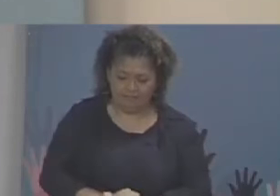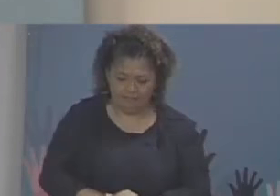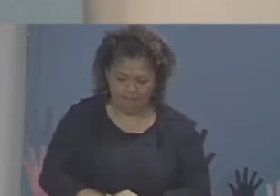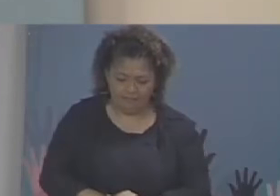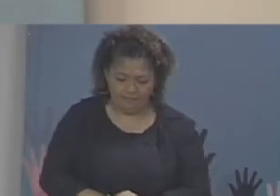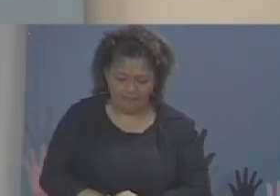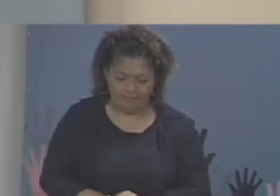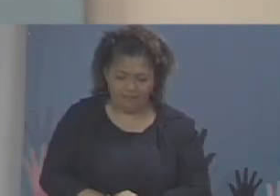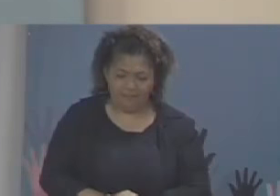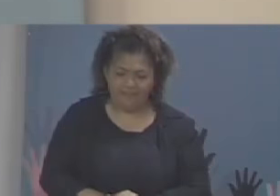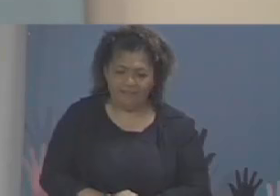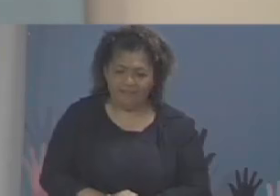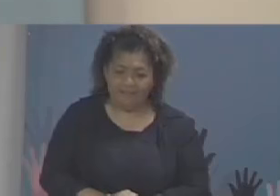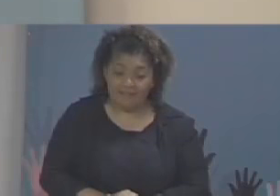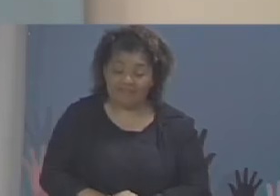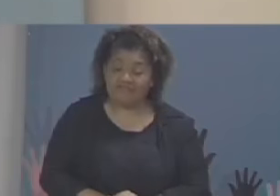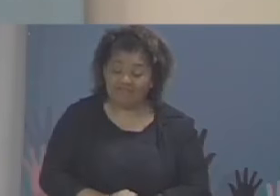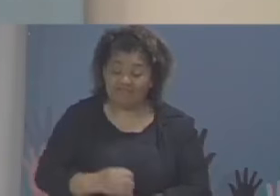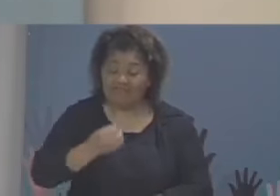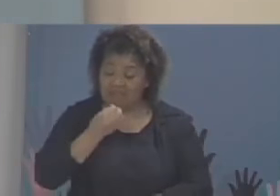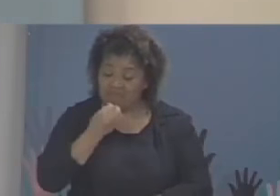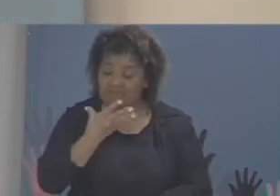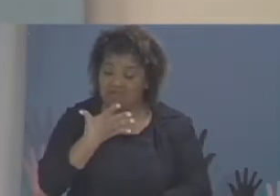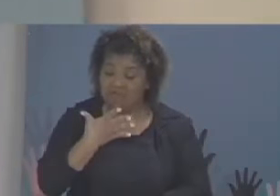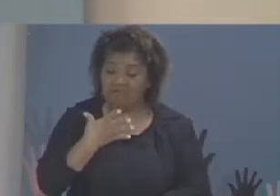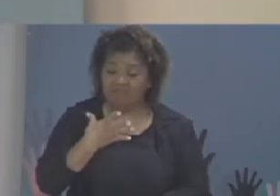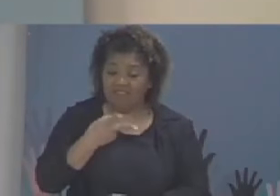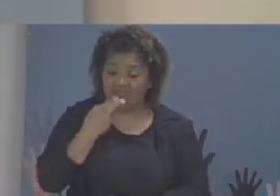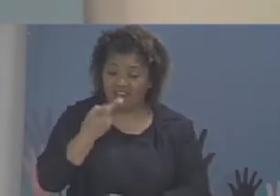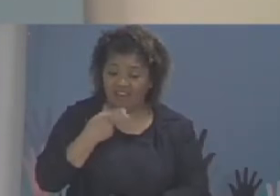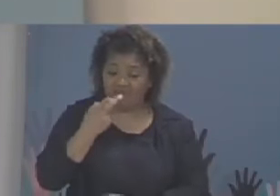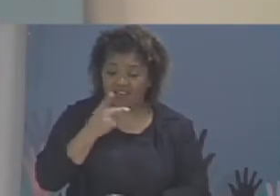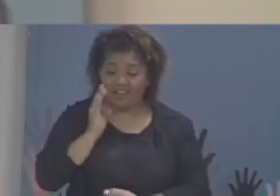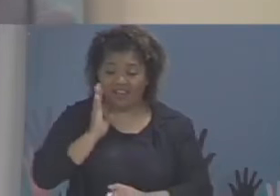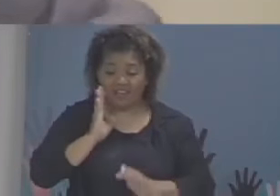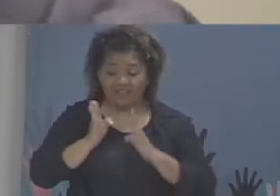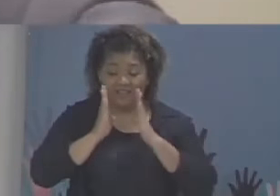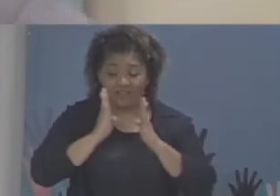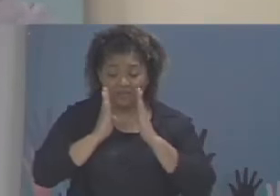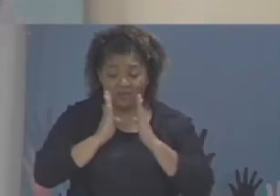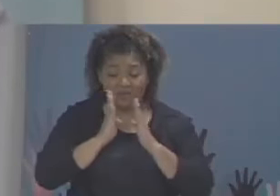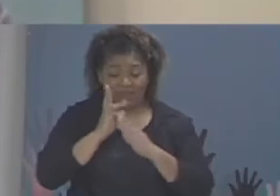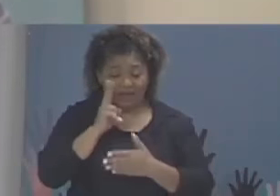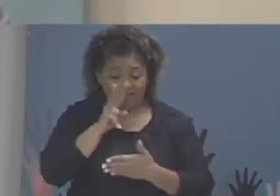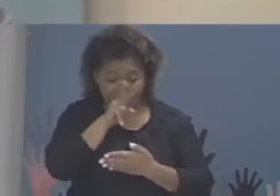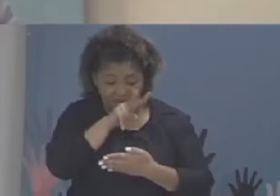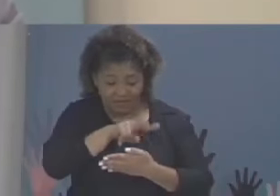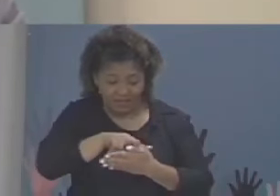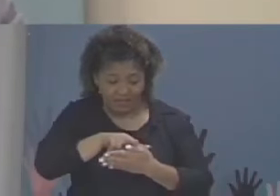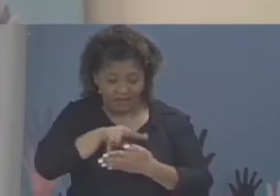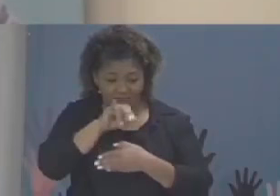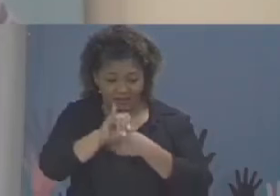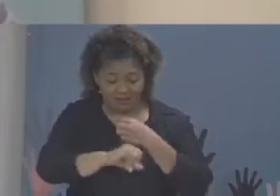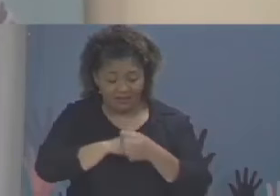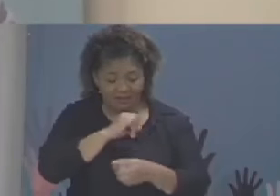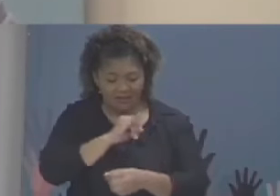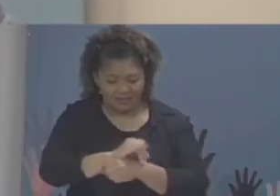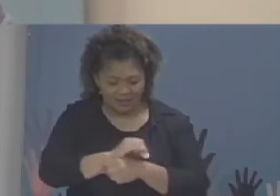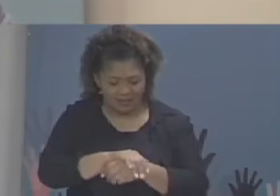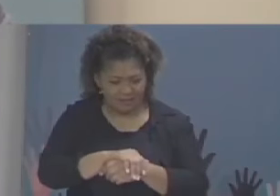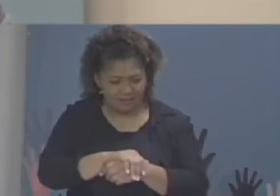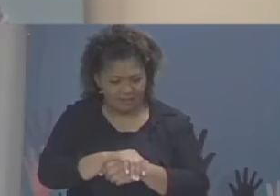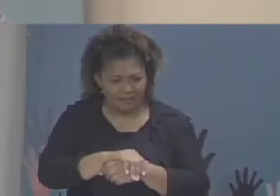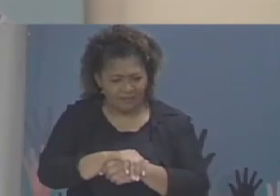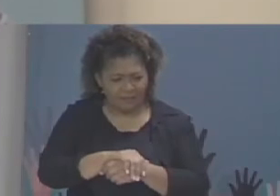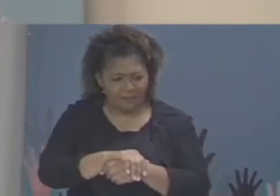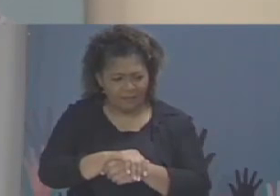Pô, bacana tu comentar o Facebook, porque justamente tem. A gente vai dar uma olhada, eu fiz... O Facebook as pessoas não sabem, mas o grande